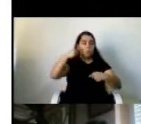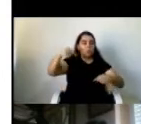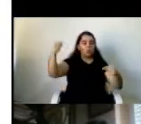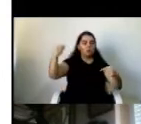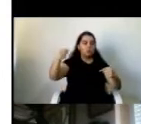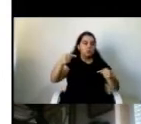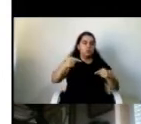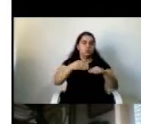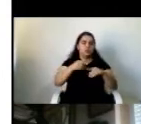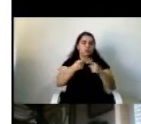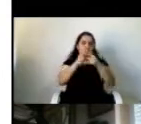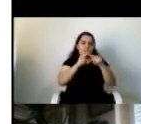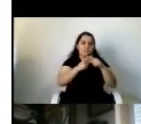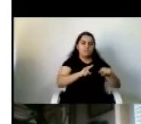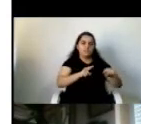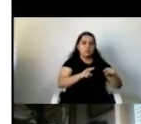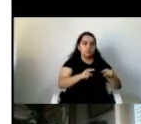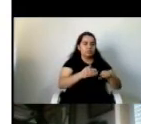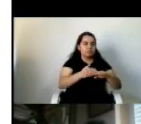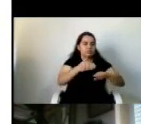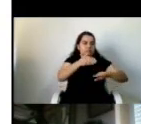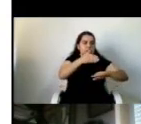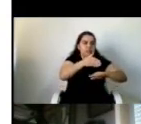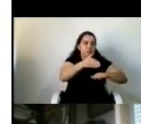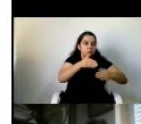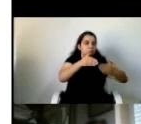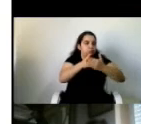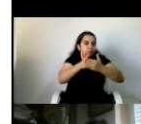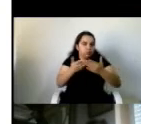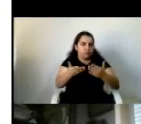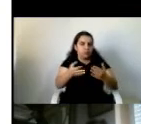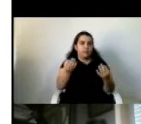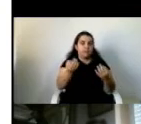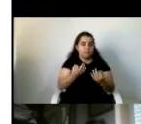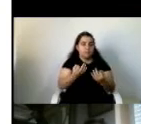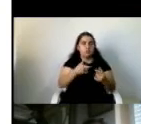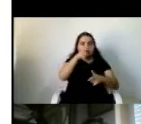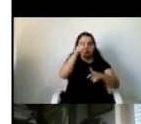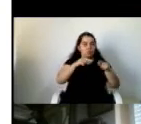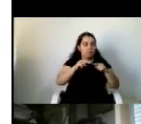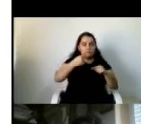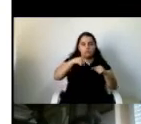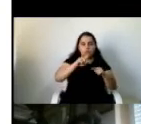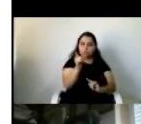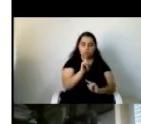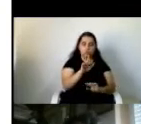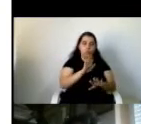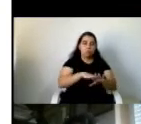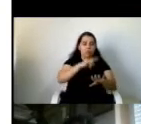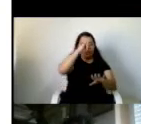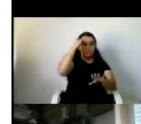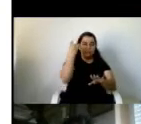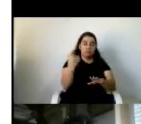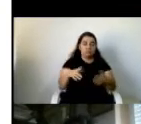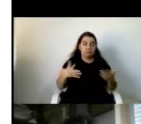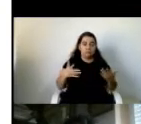inacessibilidades que existem. Mas se é verdade que as pessoas não vão porque é muito difícil ir, também o é